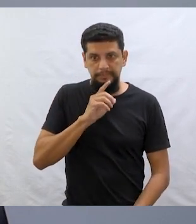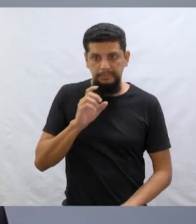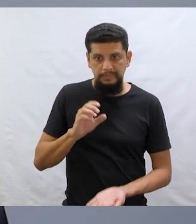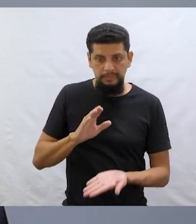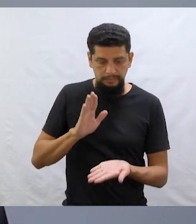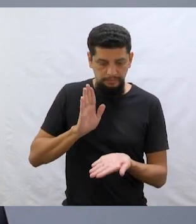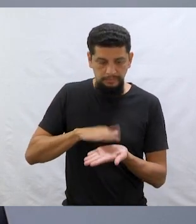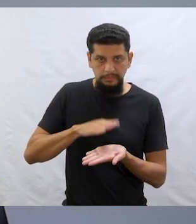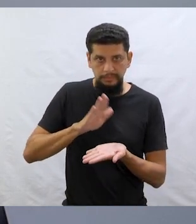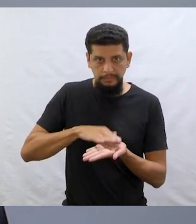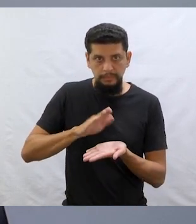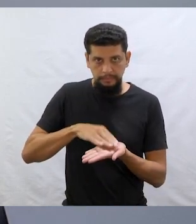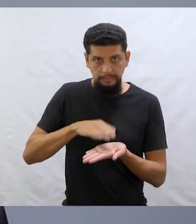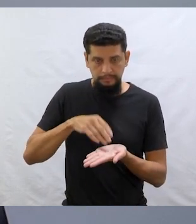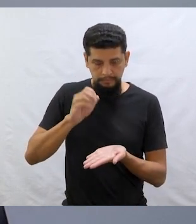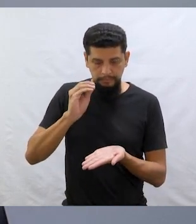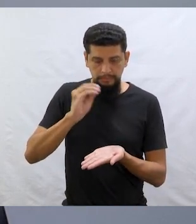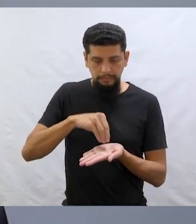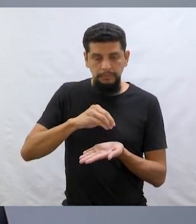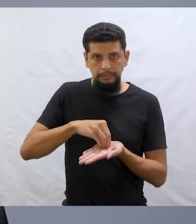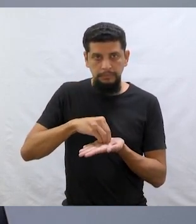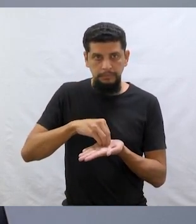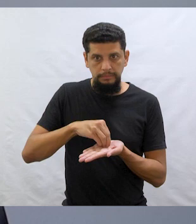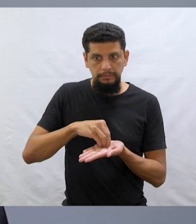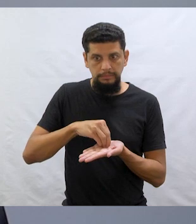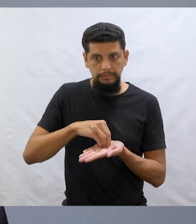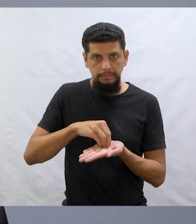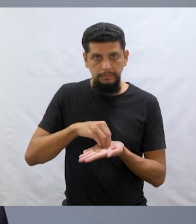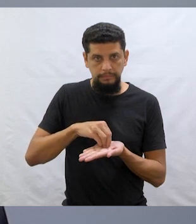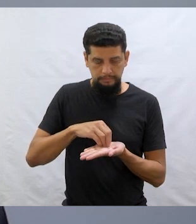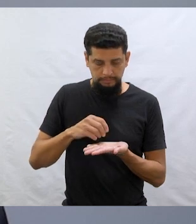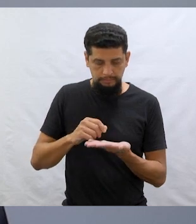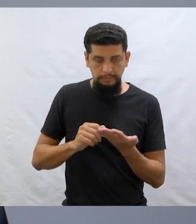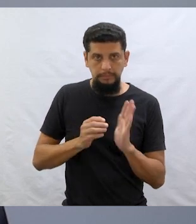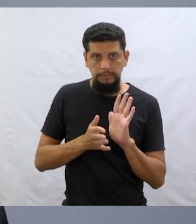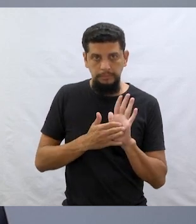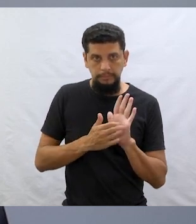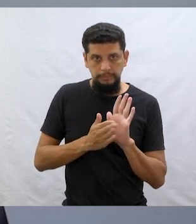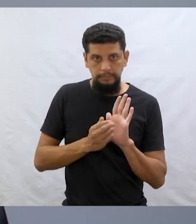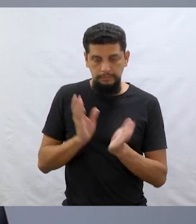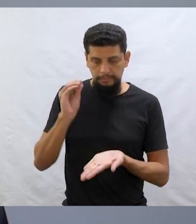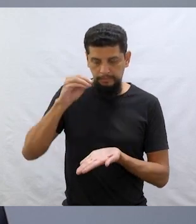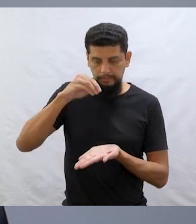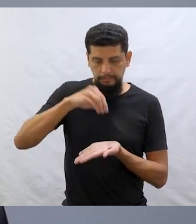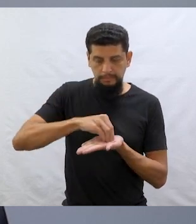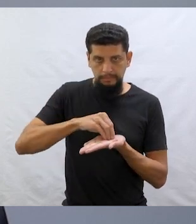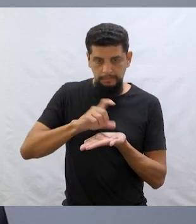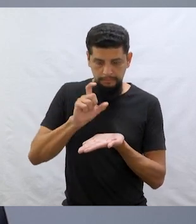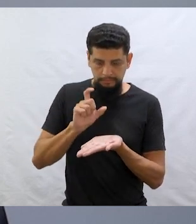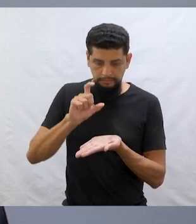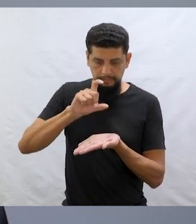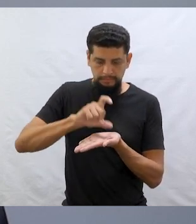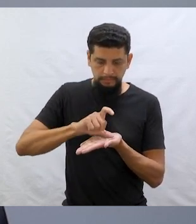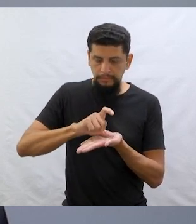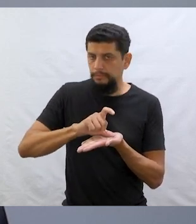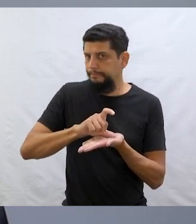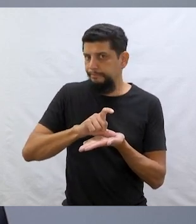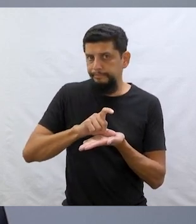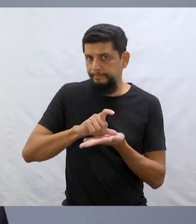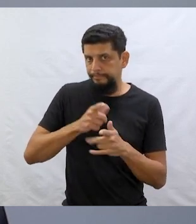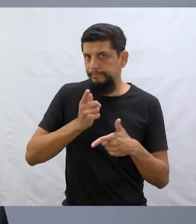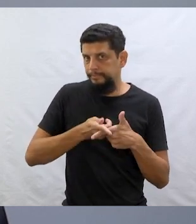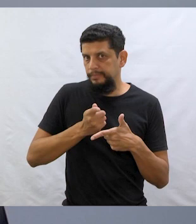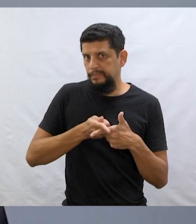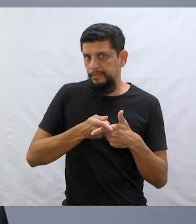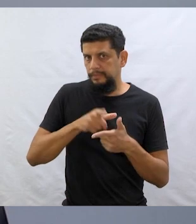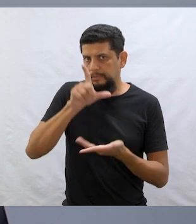Cabe aqui na minha mão. Tem o desenho da mão e o pintinho na mão. Por que será?